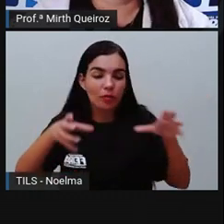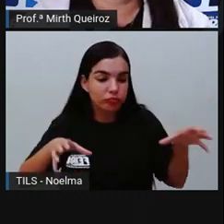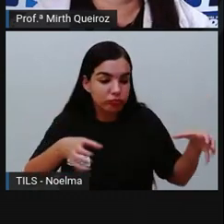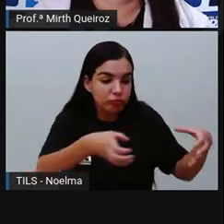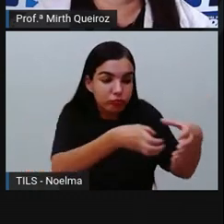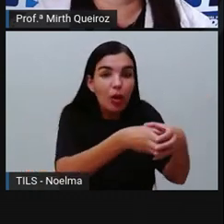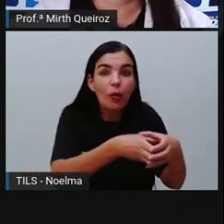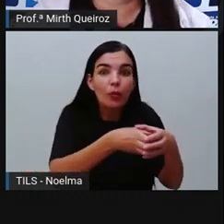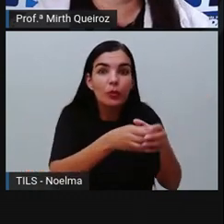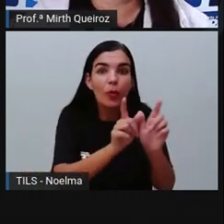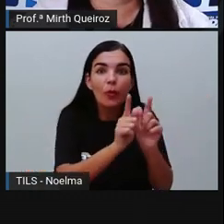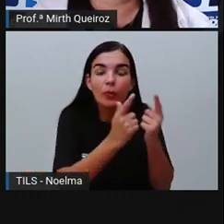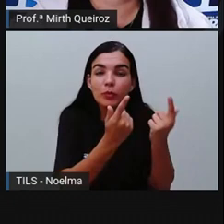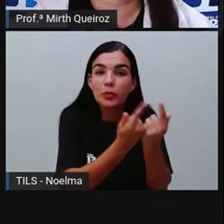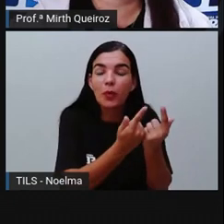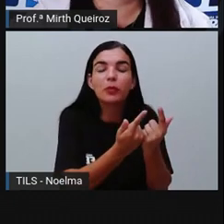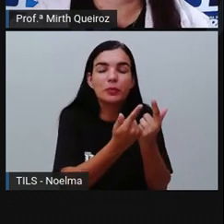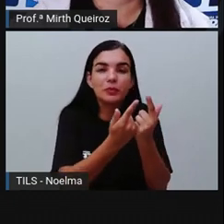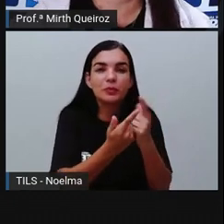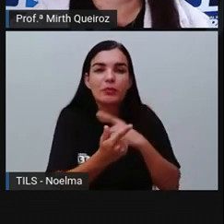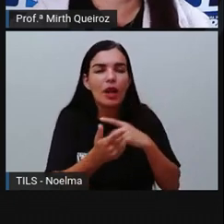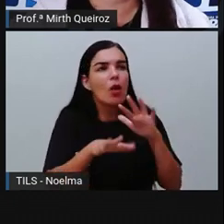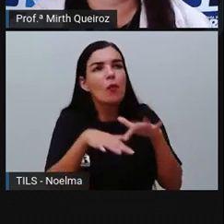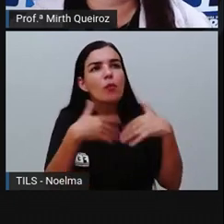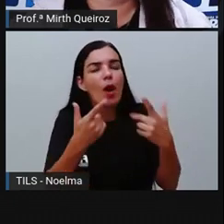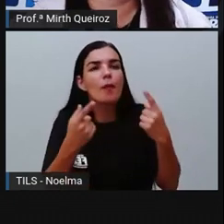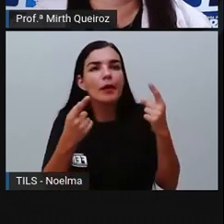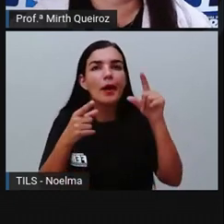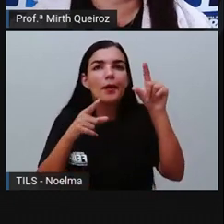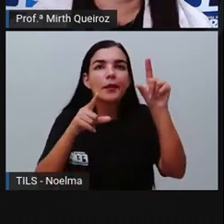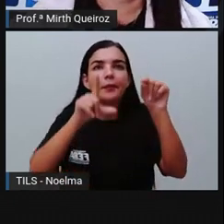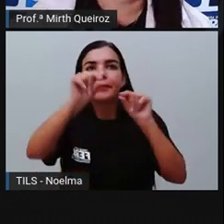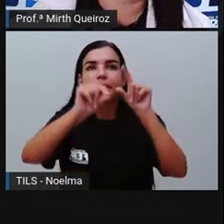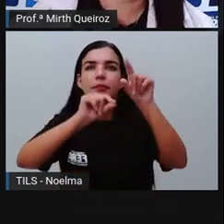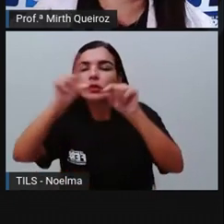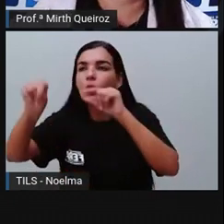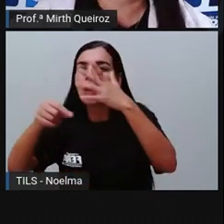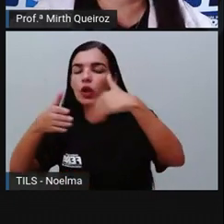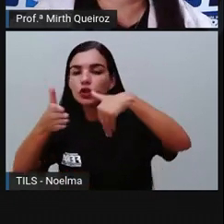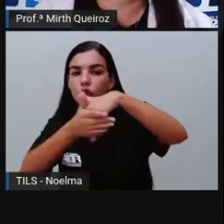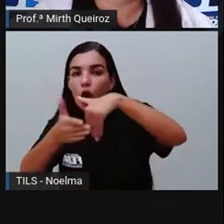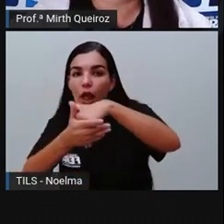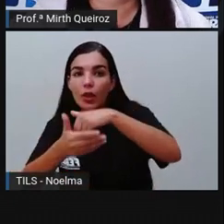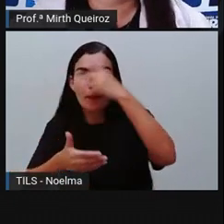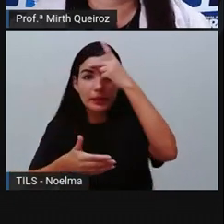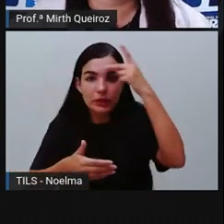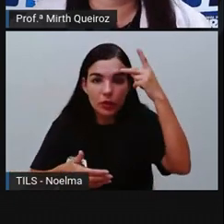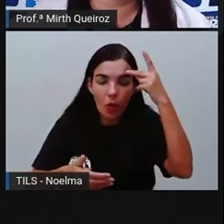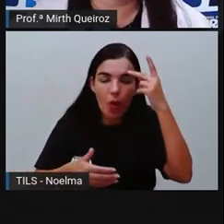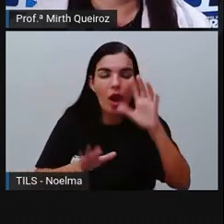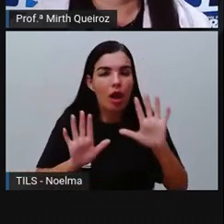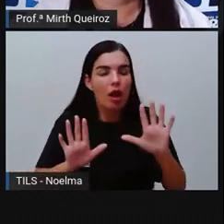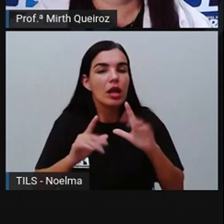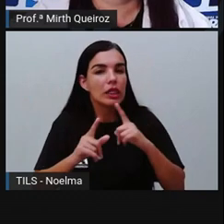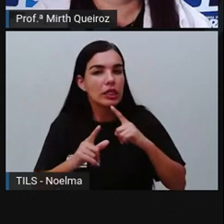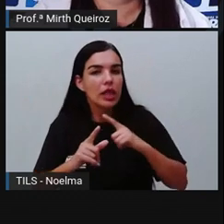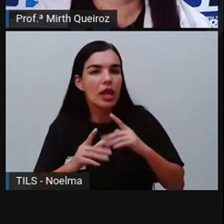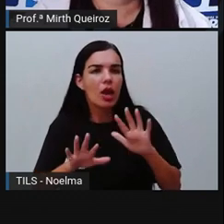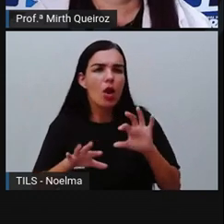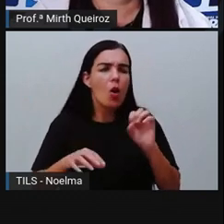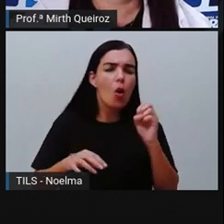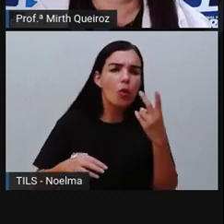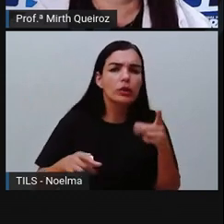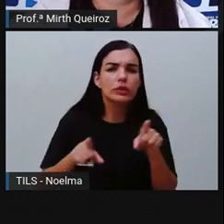neste caso, que seriam as possibilidades de jogadores, né, para um time, por exemplo, de futebol, ou